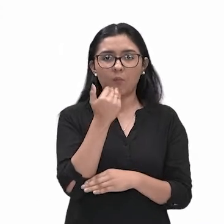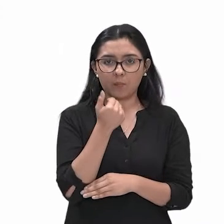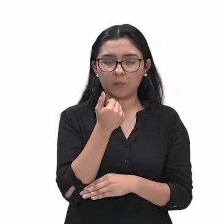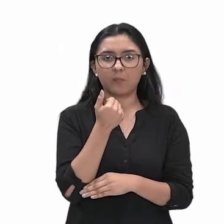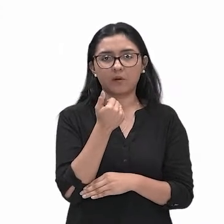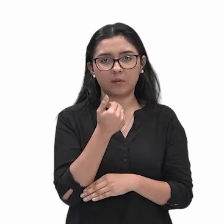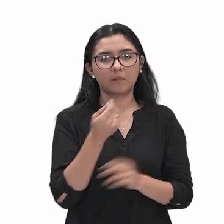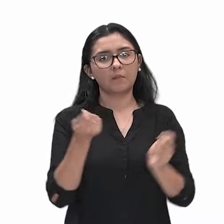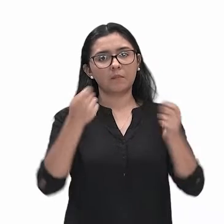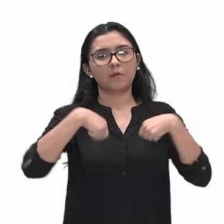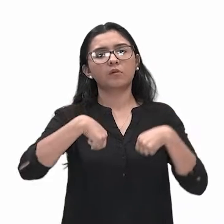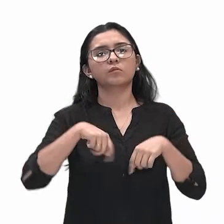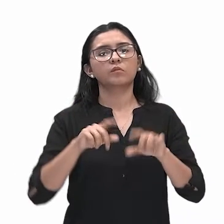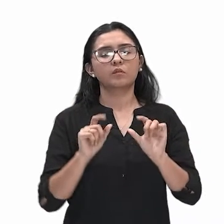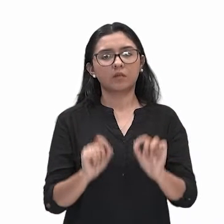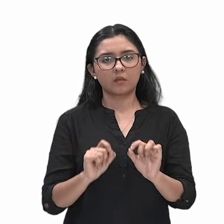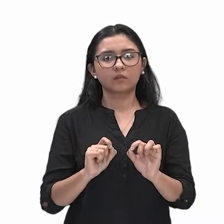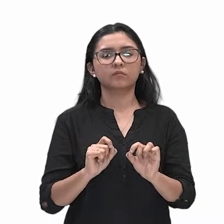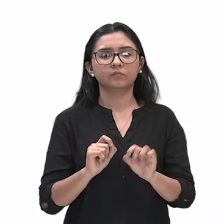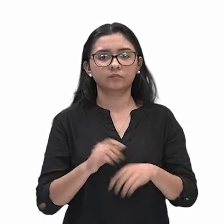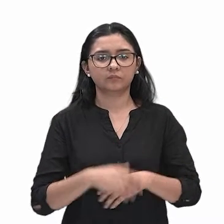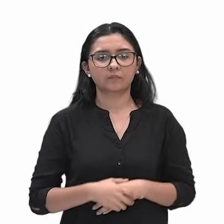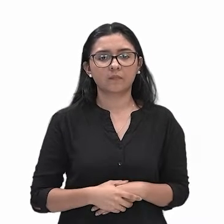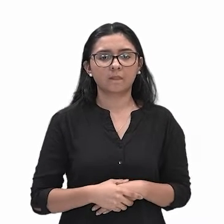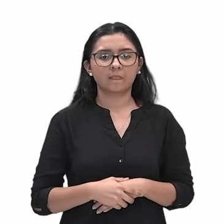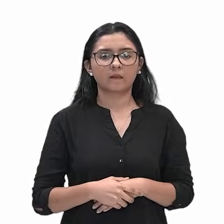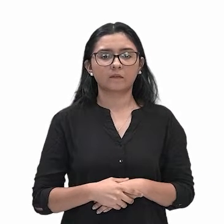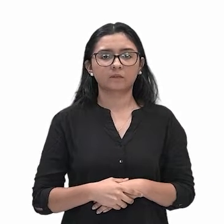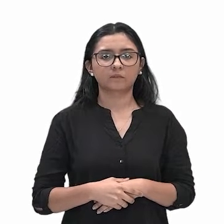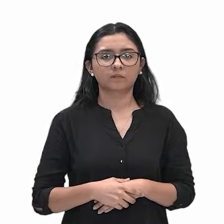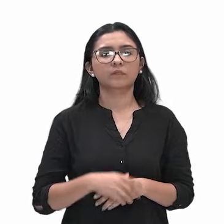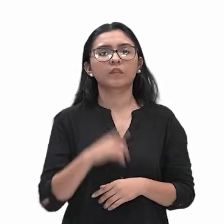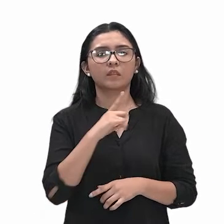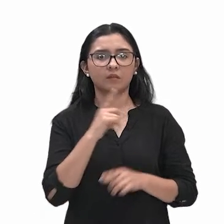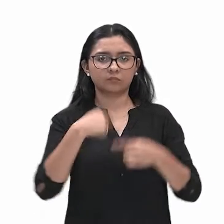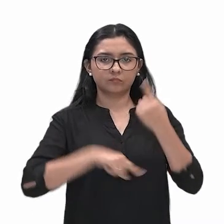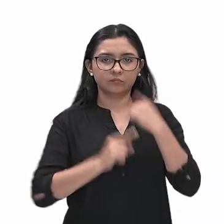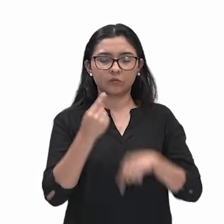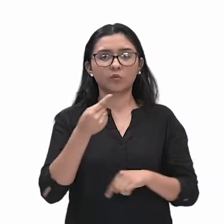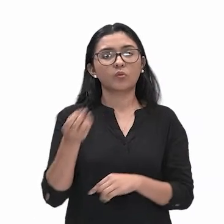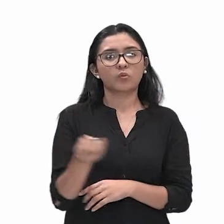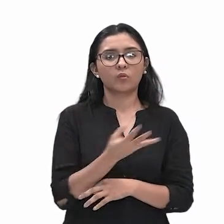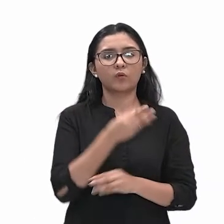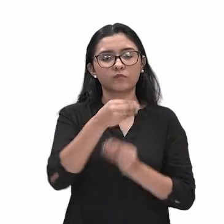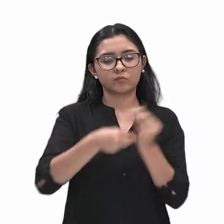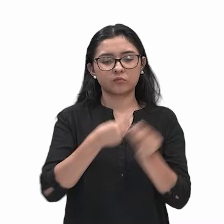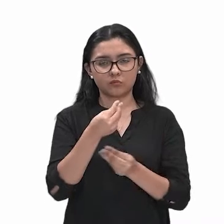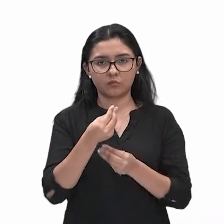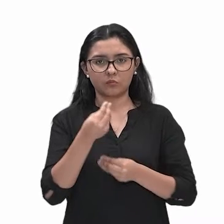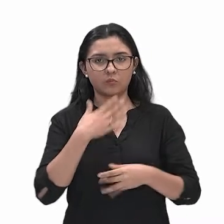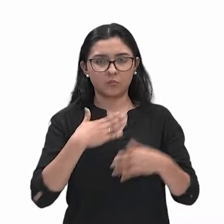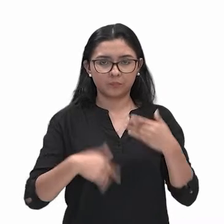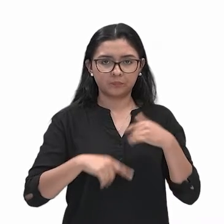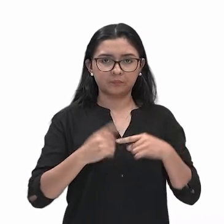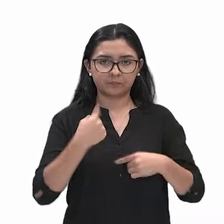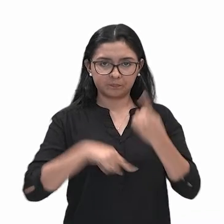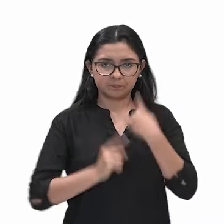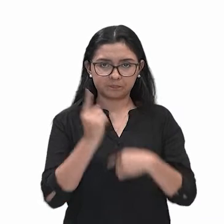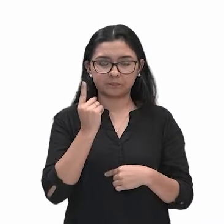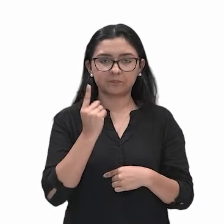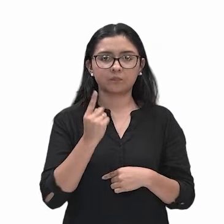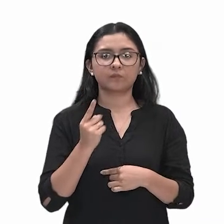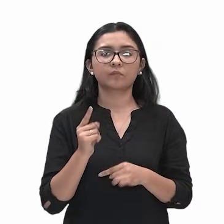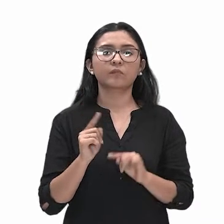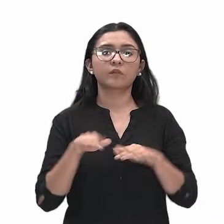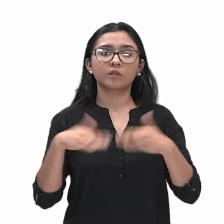para poder, né, sintetizar e aí sim gerar novas substâncias, gerar as proteínas, tá bom? Então, a partir